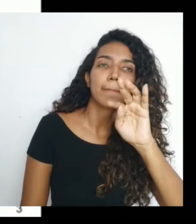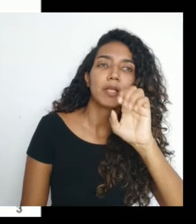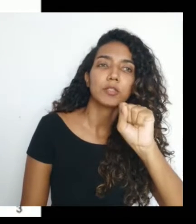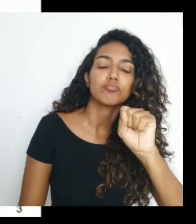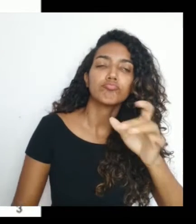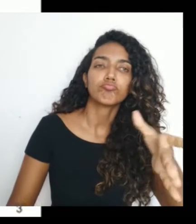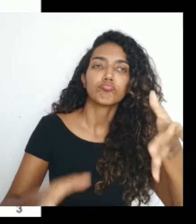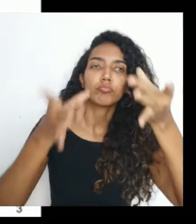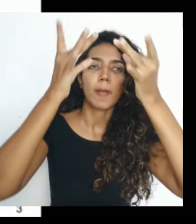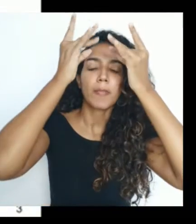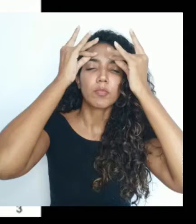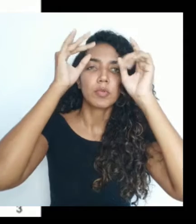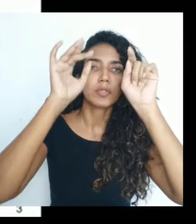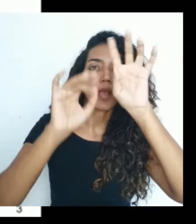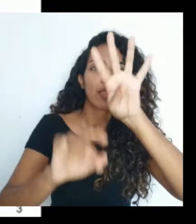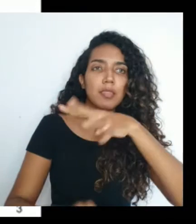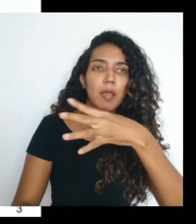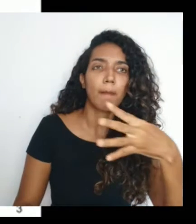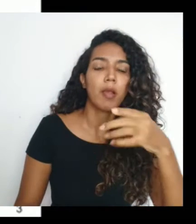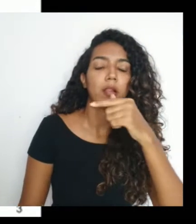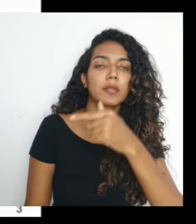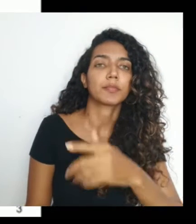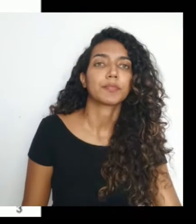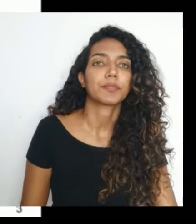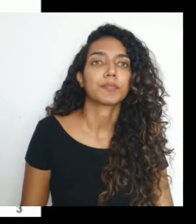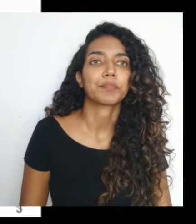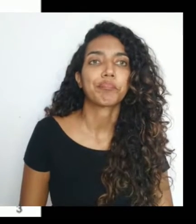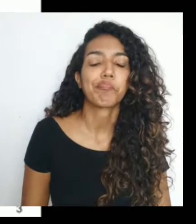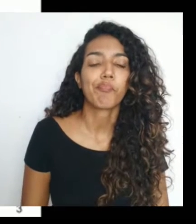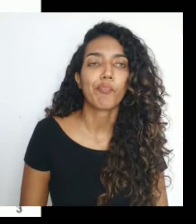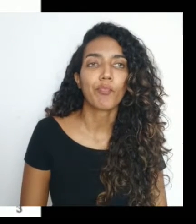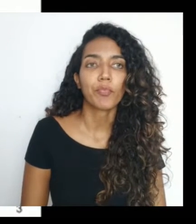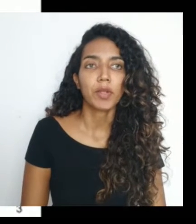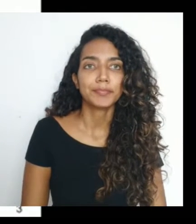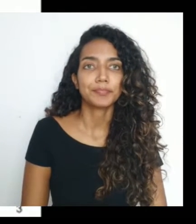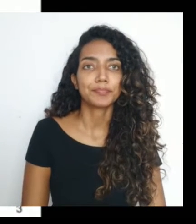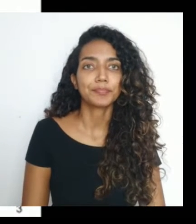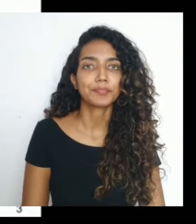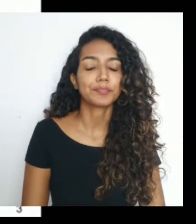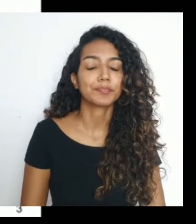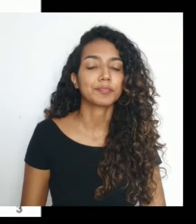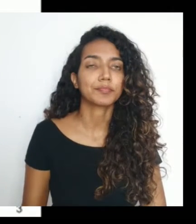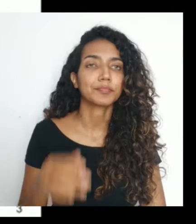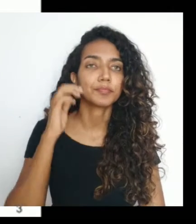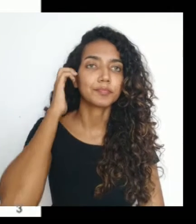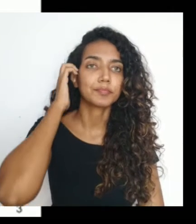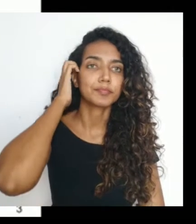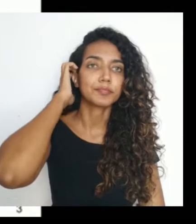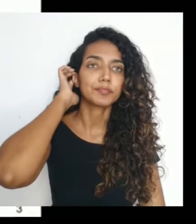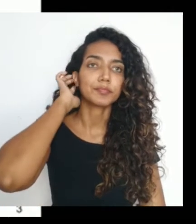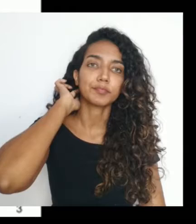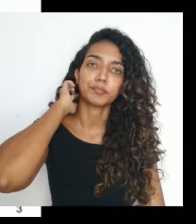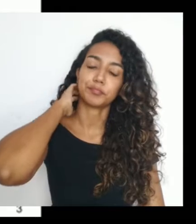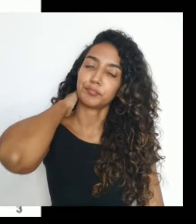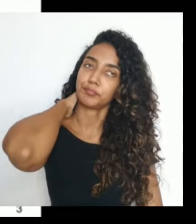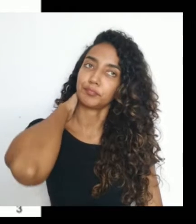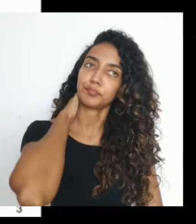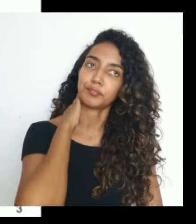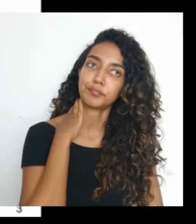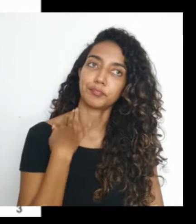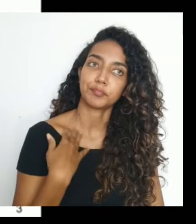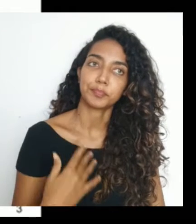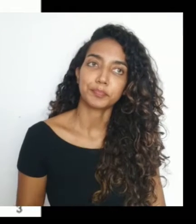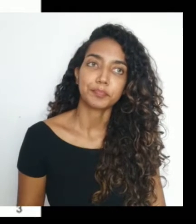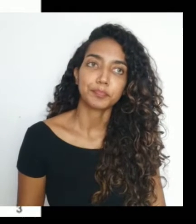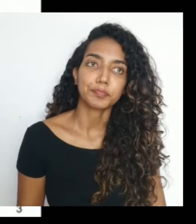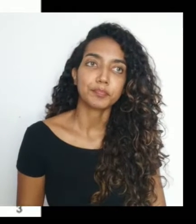bits. Um boolean representa um único valor em memória, true ou false, que pode ser representado por um único bit.